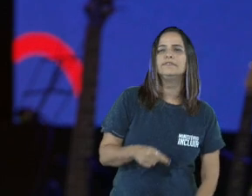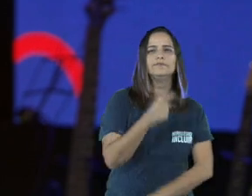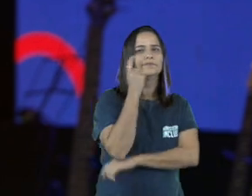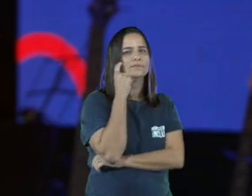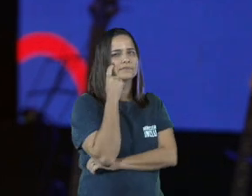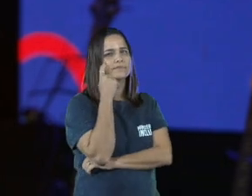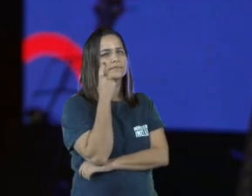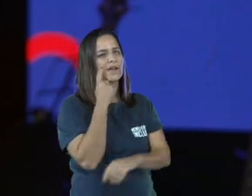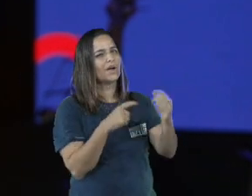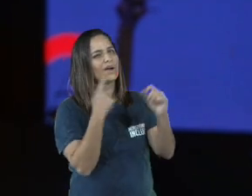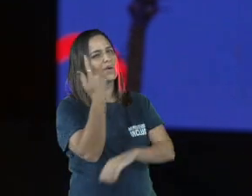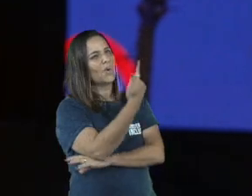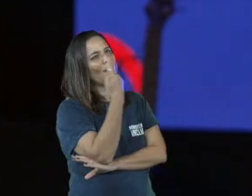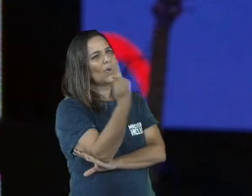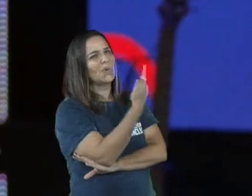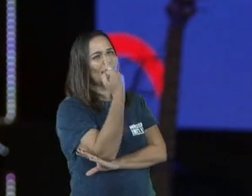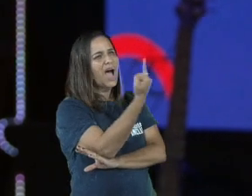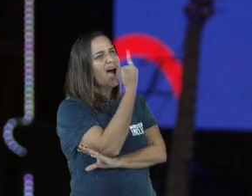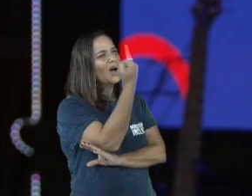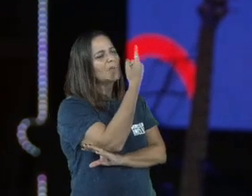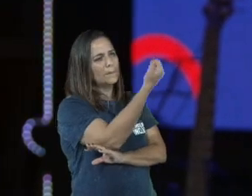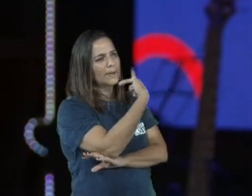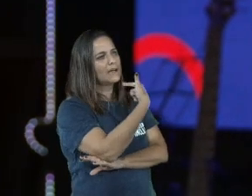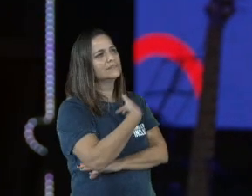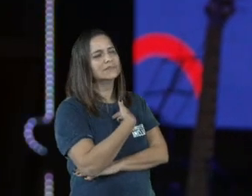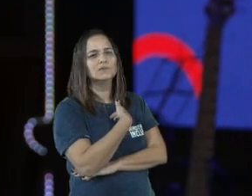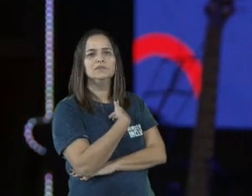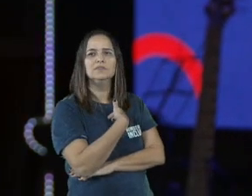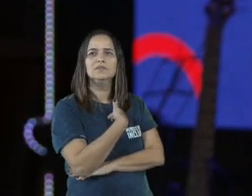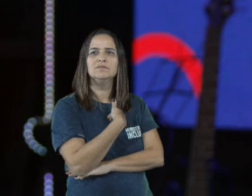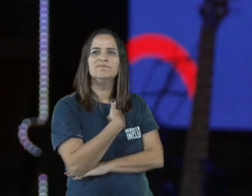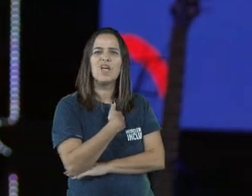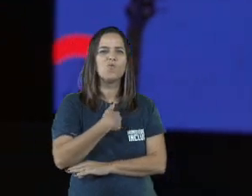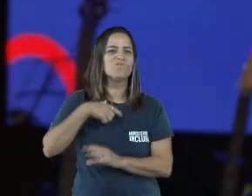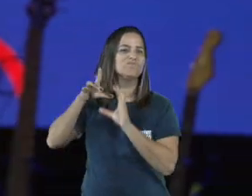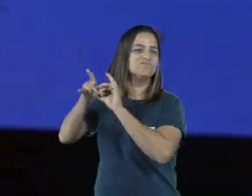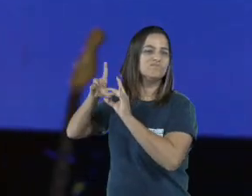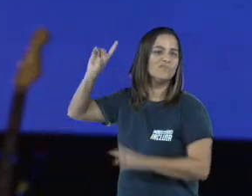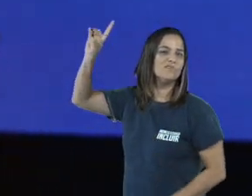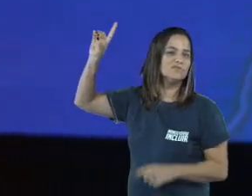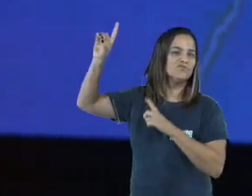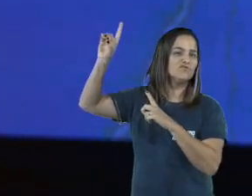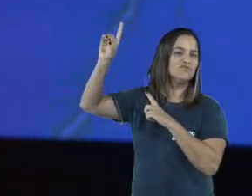concurso público para Juiz vai ter uma gente que nem serva de Deus eu sou e vai ter uma prova para